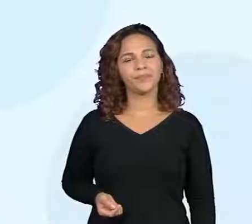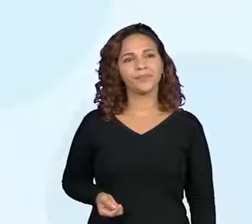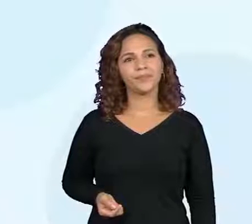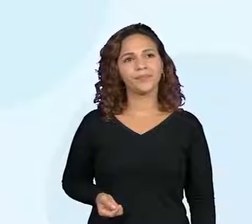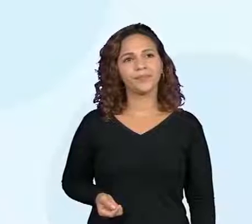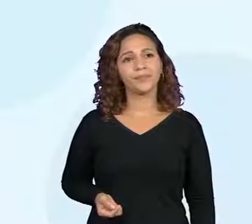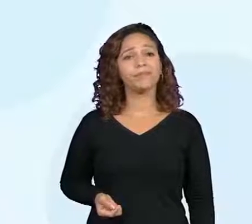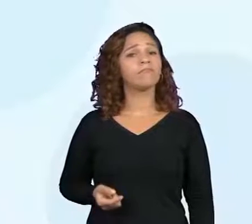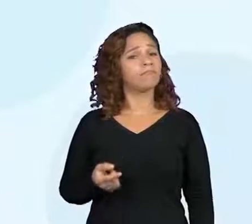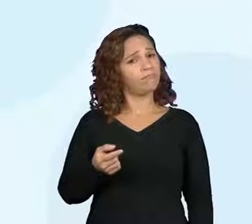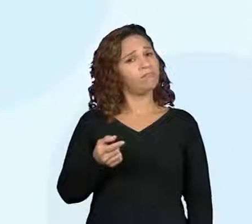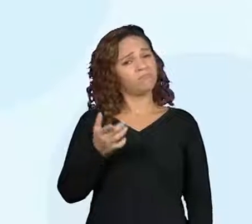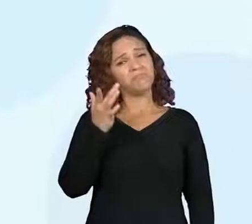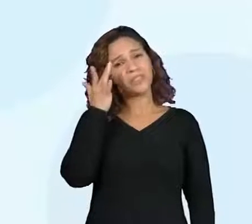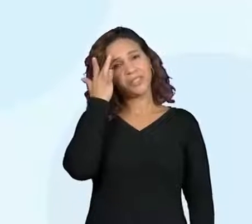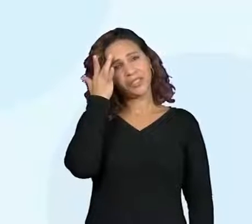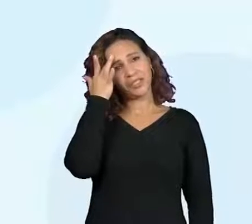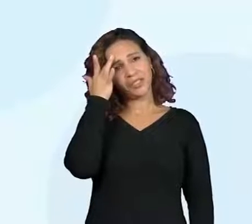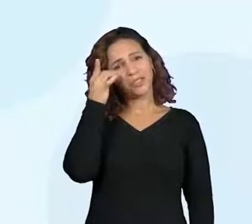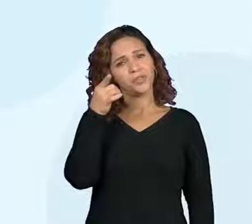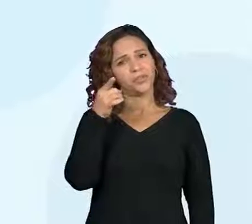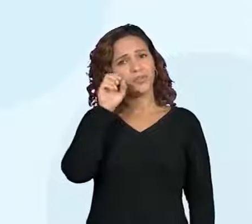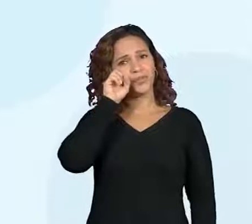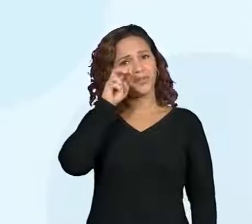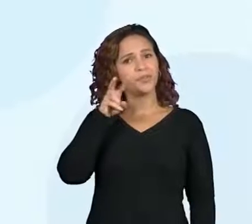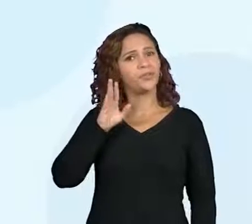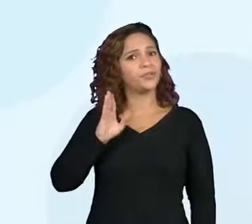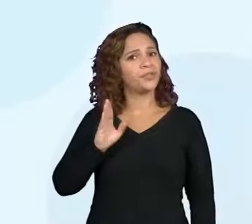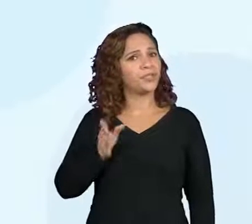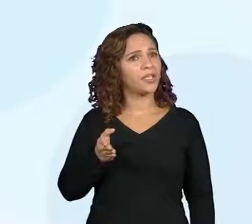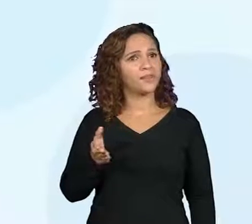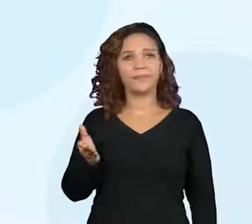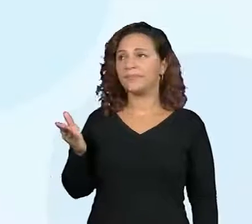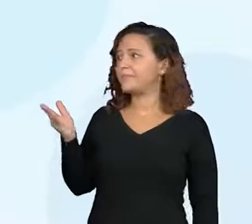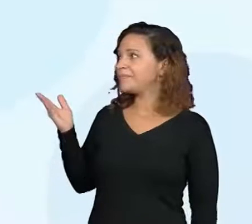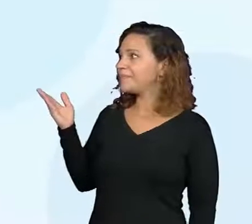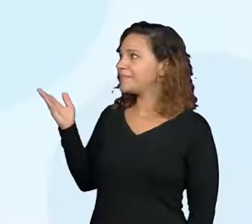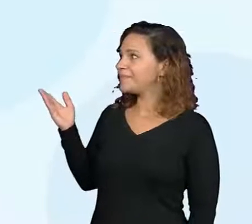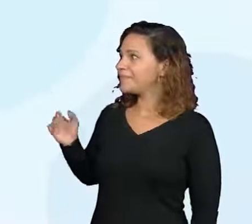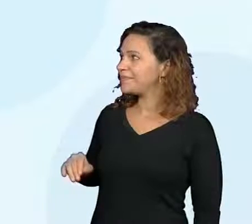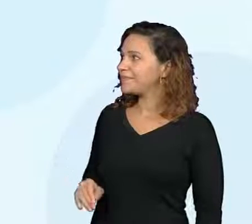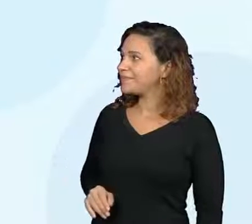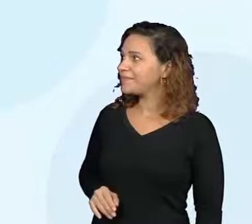Você provavelmente já viu esse desenho.